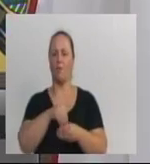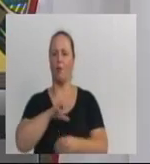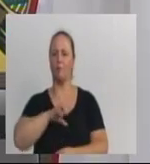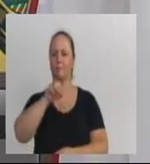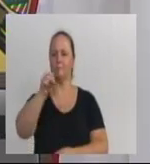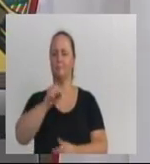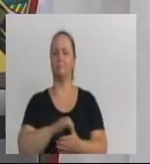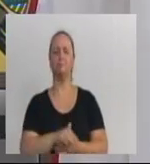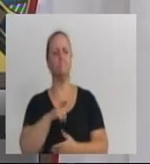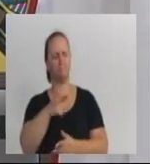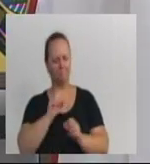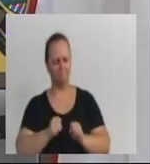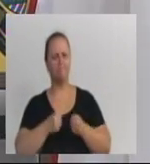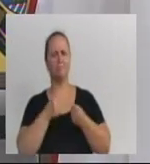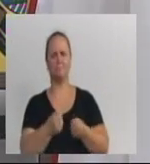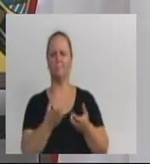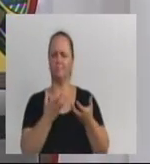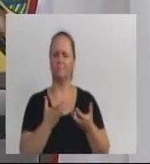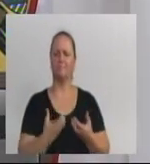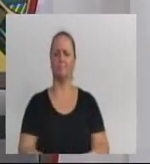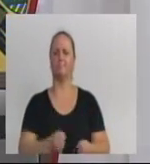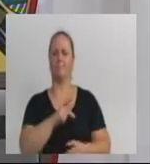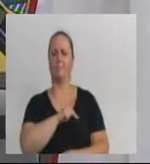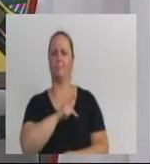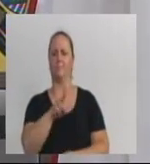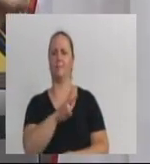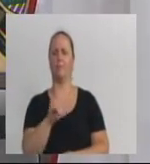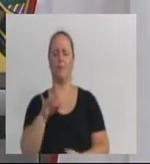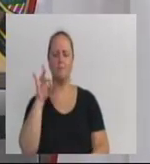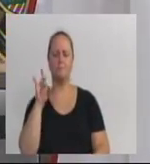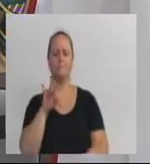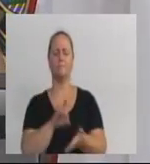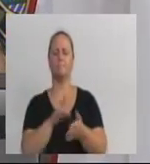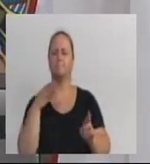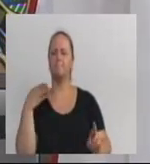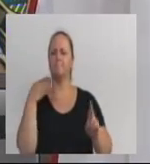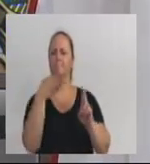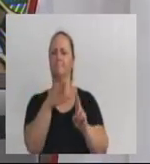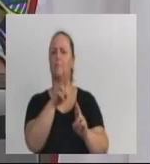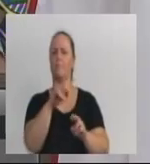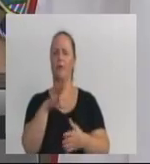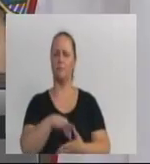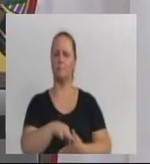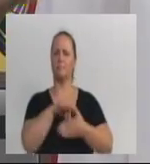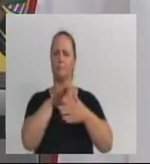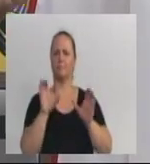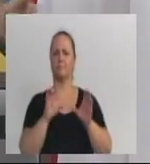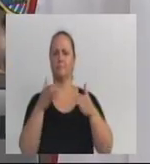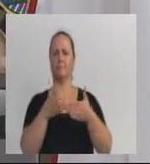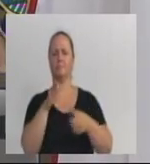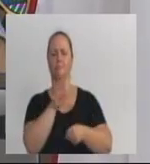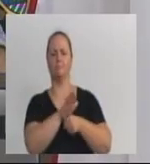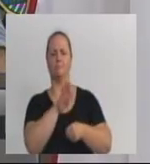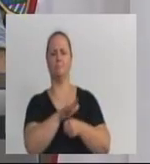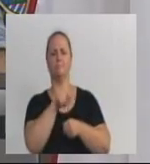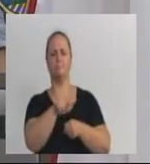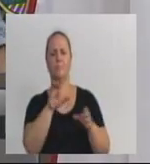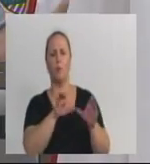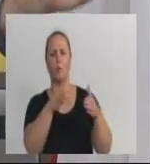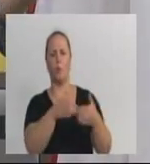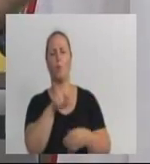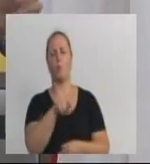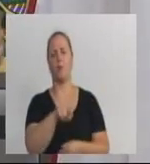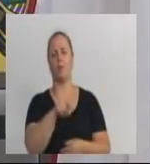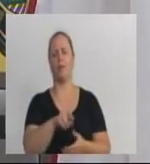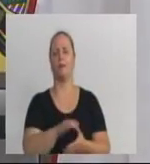que o amigo assume a presidência e tenho certeza será uma grande referência, um grande líder comunitário que vai atuar em favor e em benefício daquela comunidade.